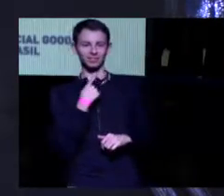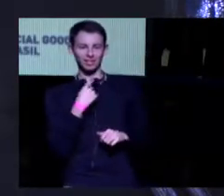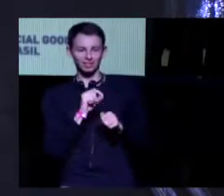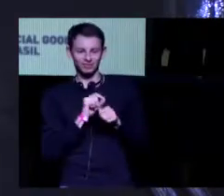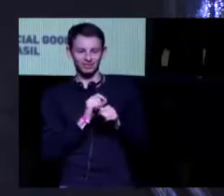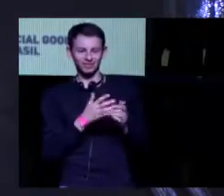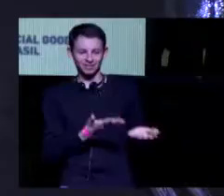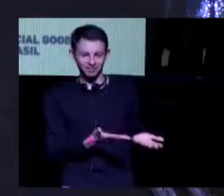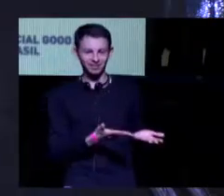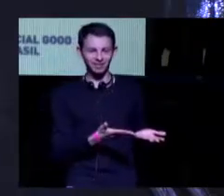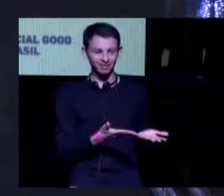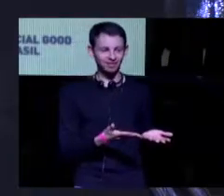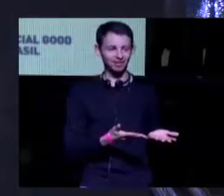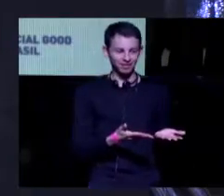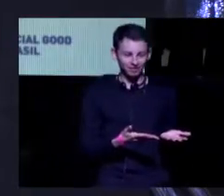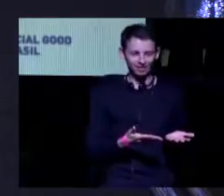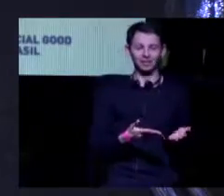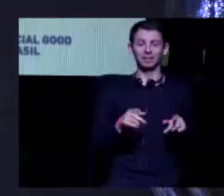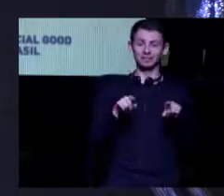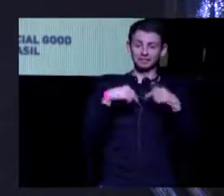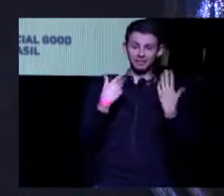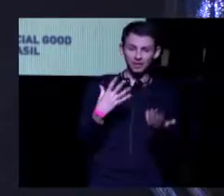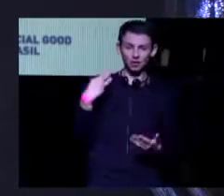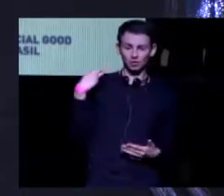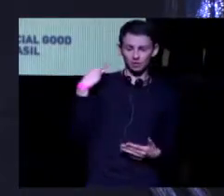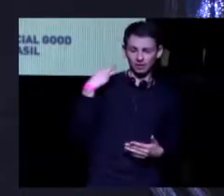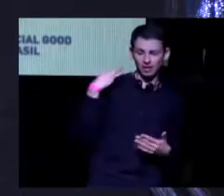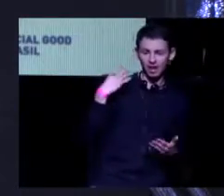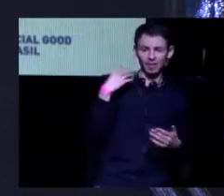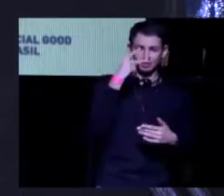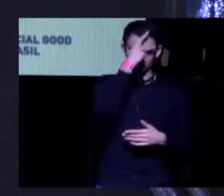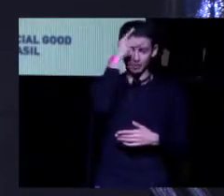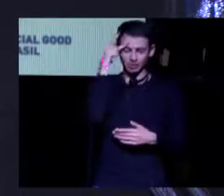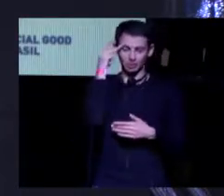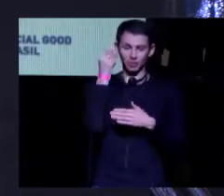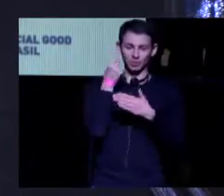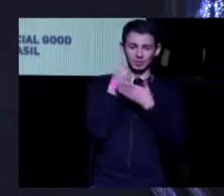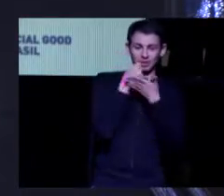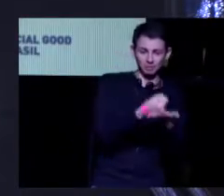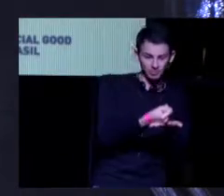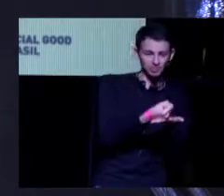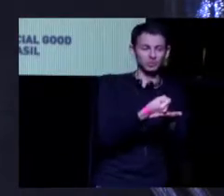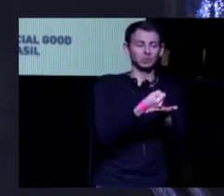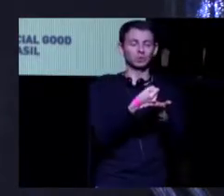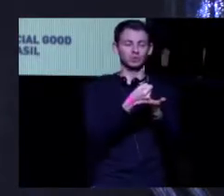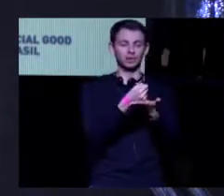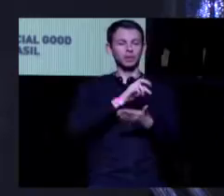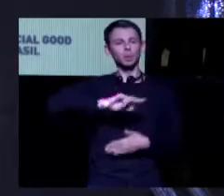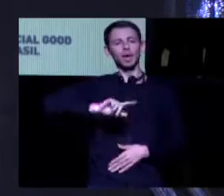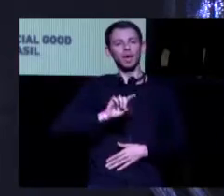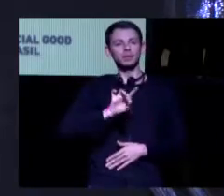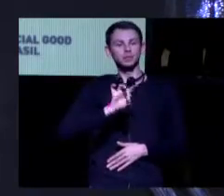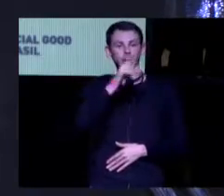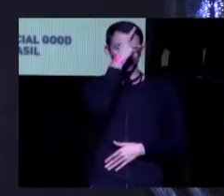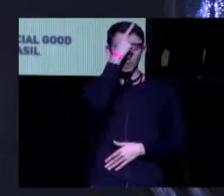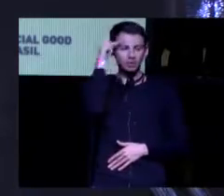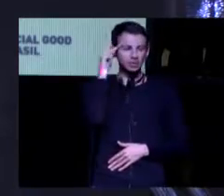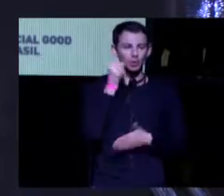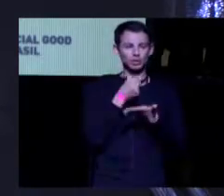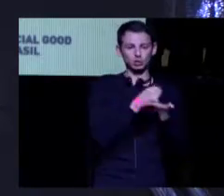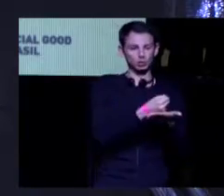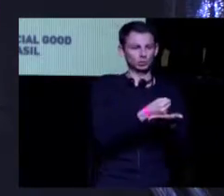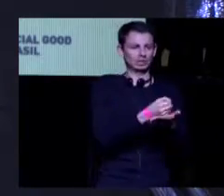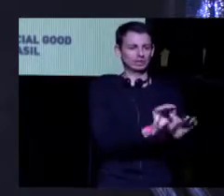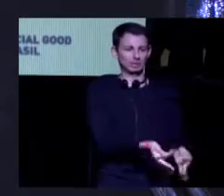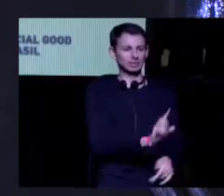participação social, esse grupo que o Gabi falou, dos apoiadores, como pessoas que atualmente não são só pessoas que apoiam, mas que